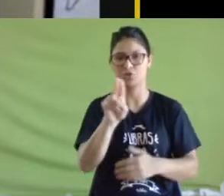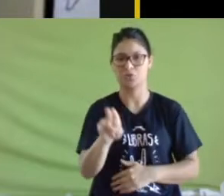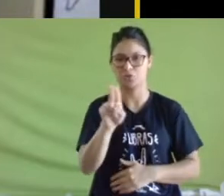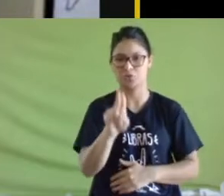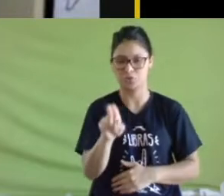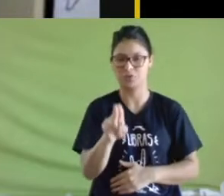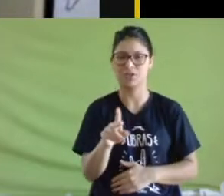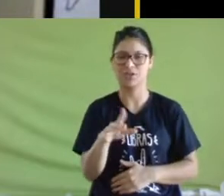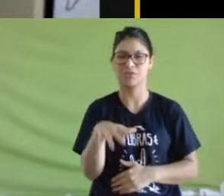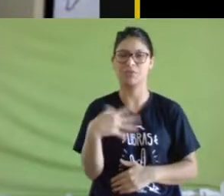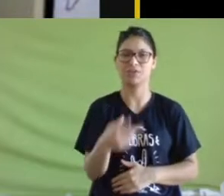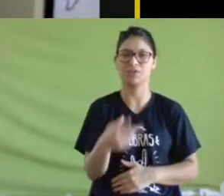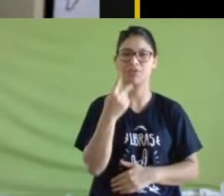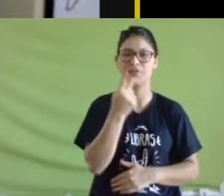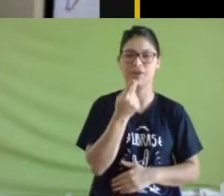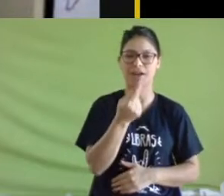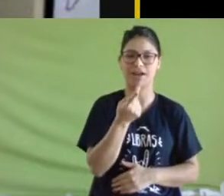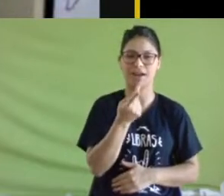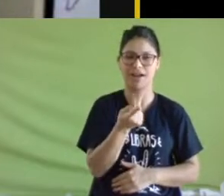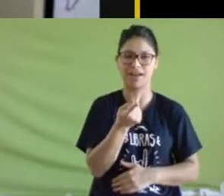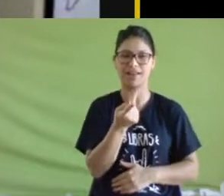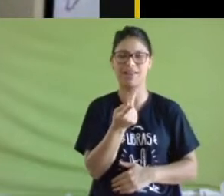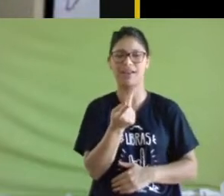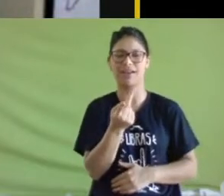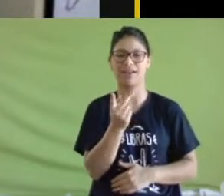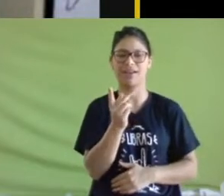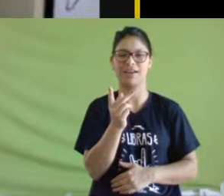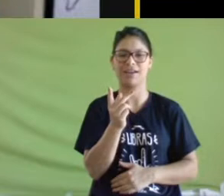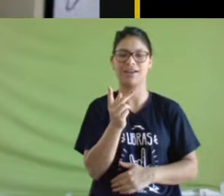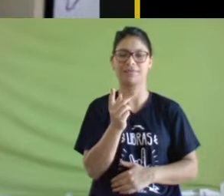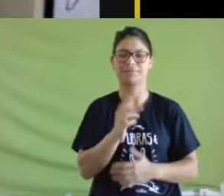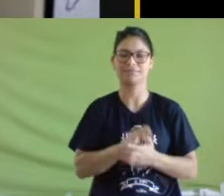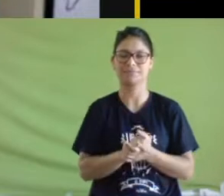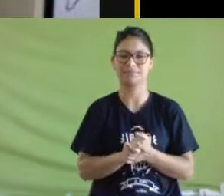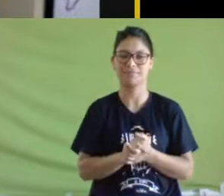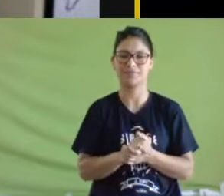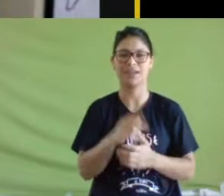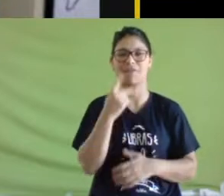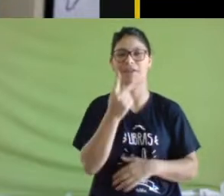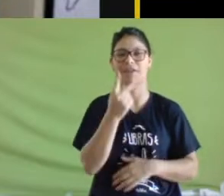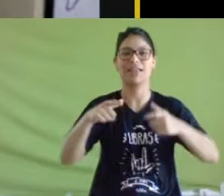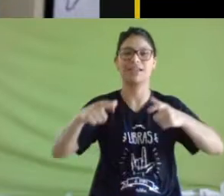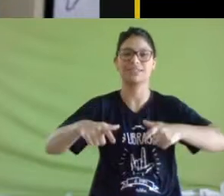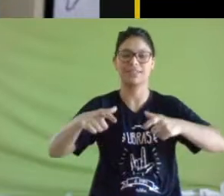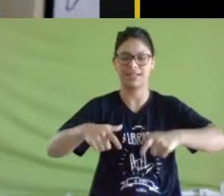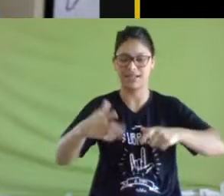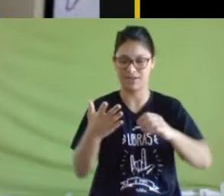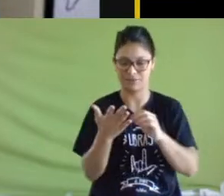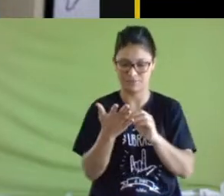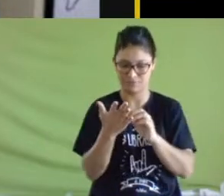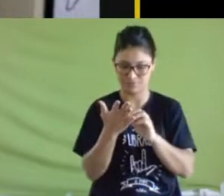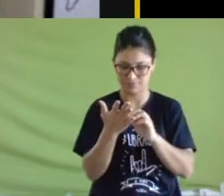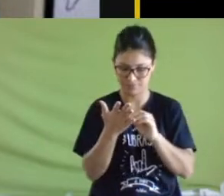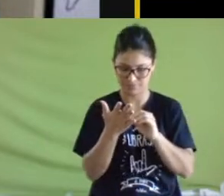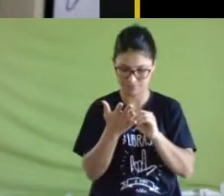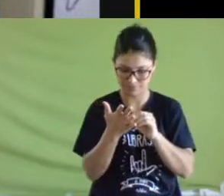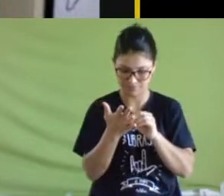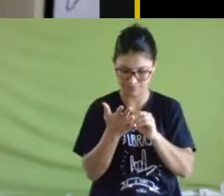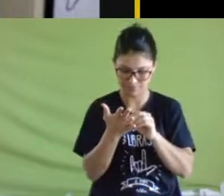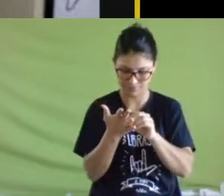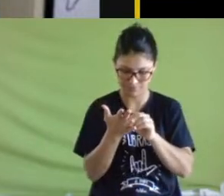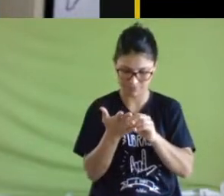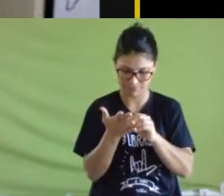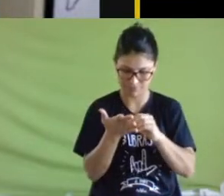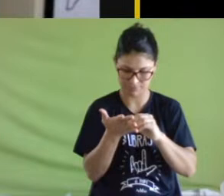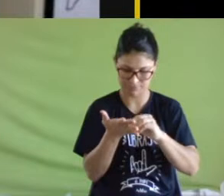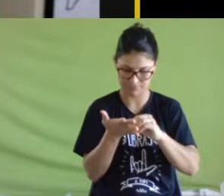quando ele fala no fórum, quando ele fala no Senado. Quer dizer, os loci são